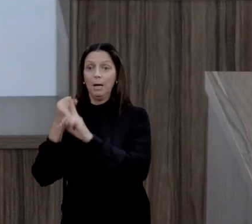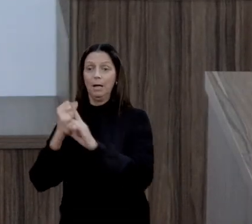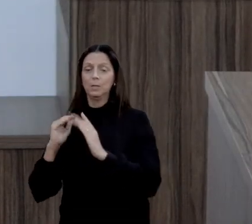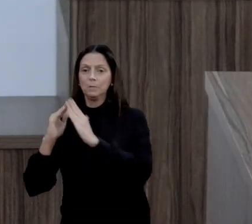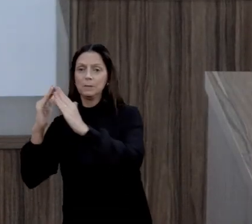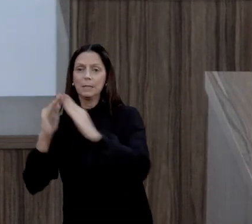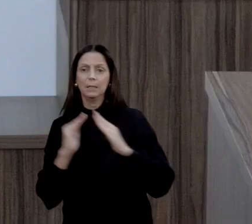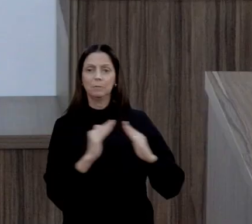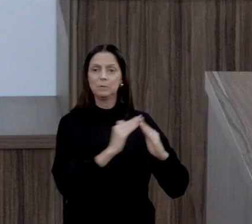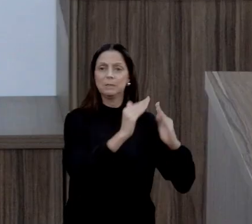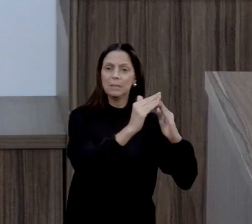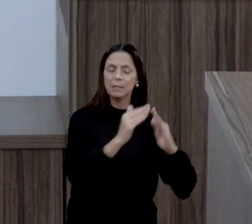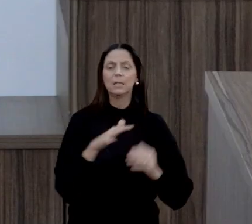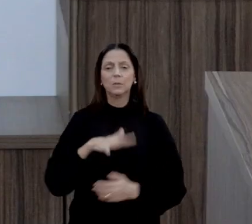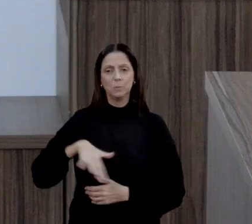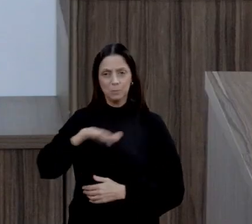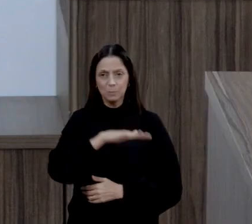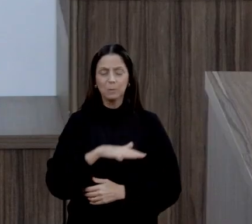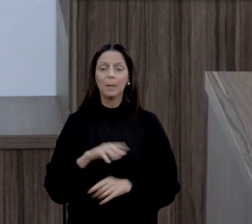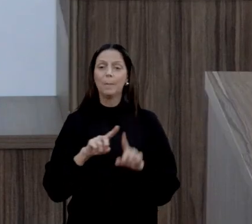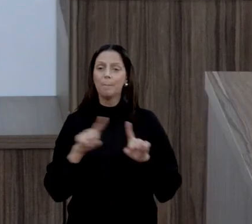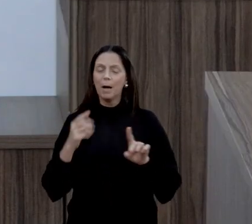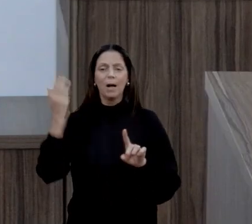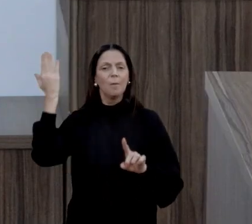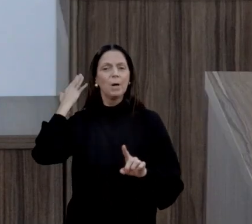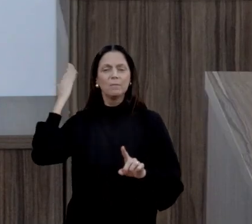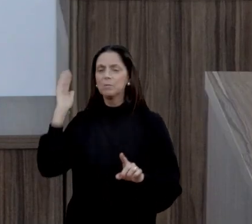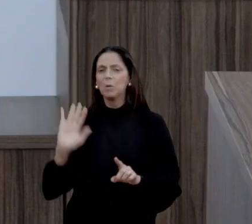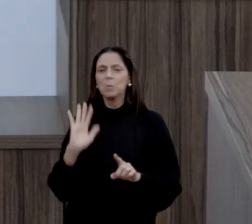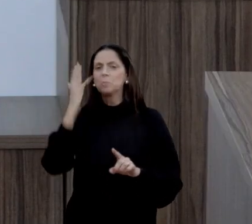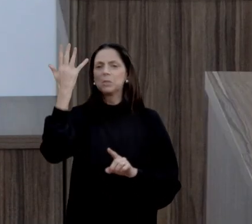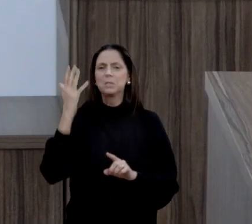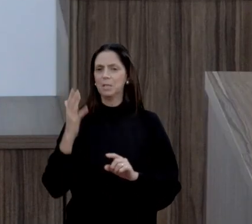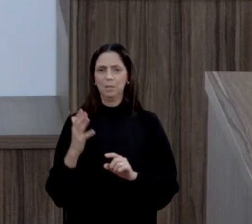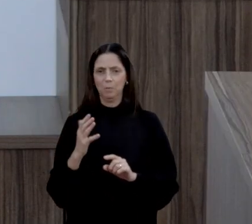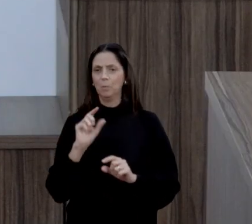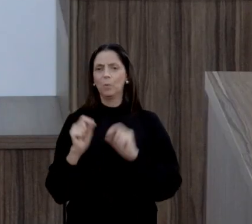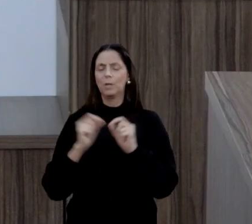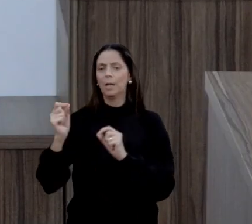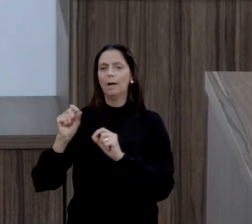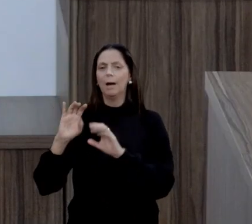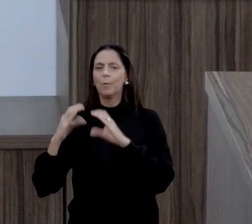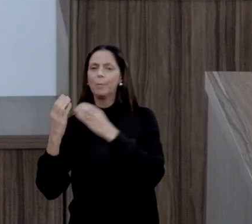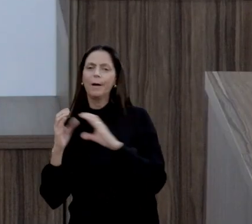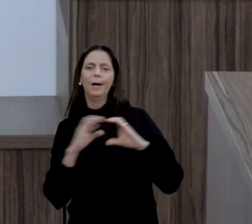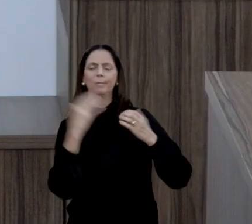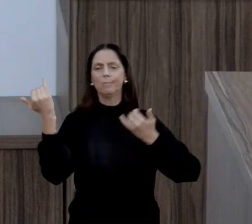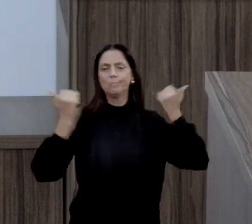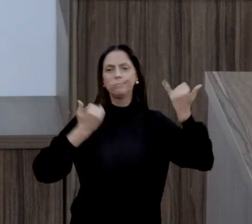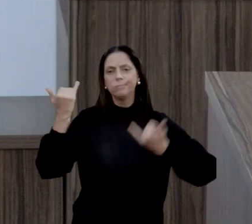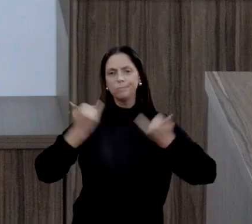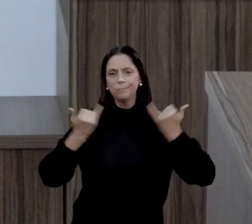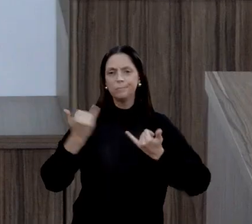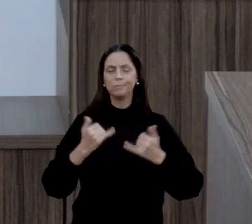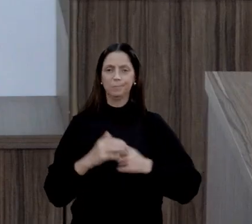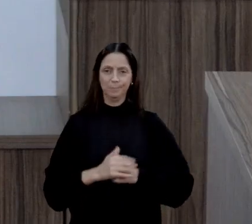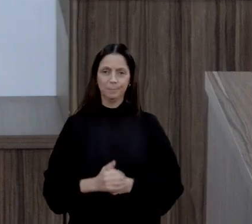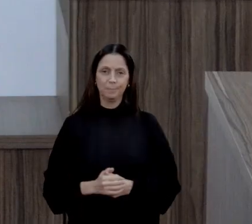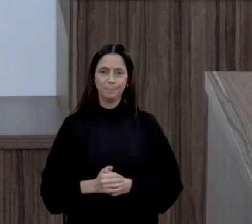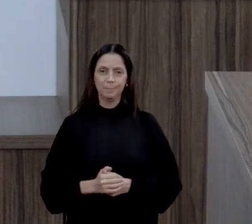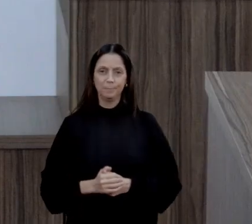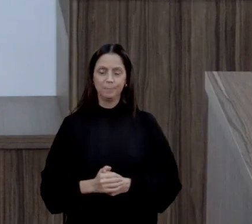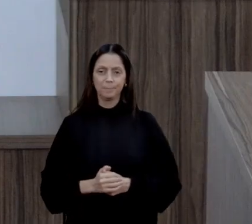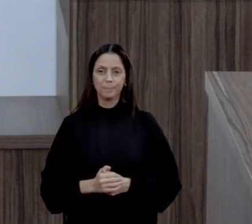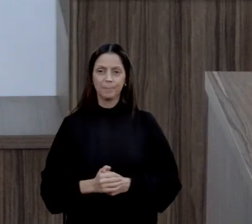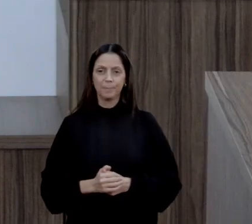não aconteceu de fato aquilo que é dito pela comunidade no seu entorno. E até